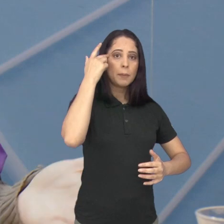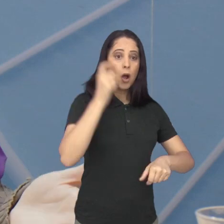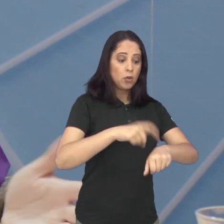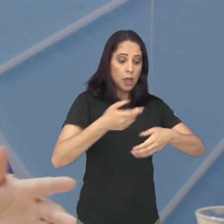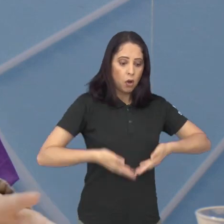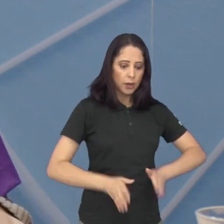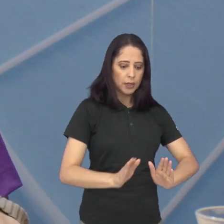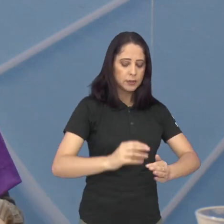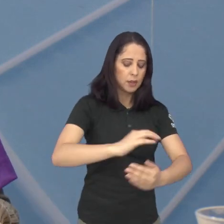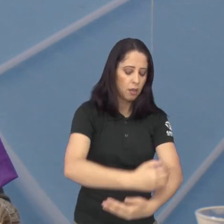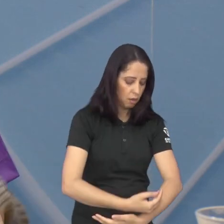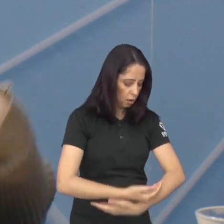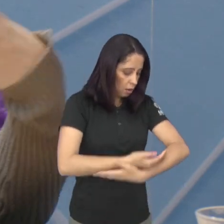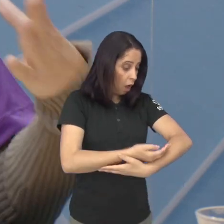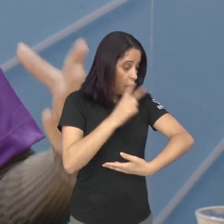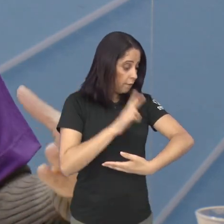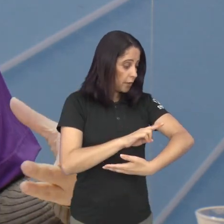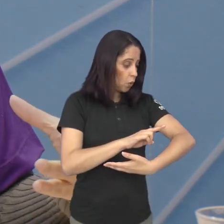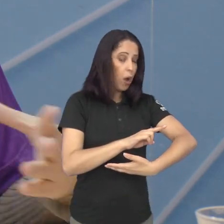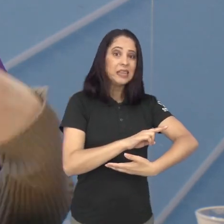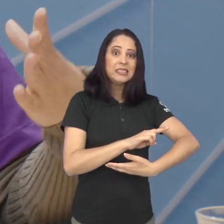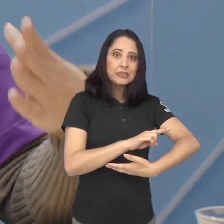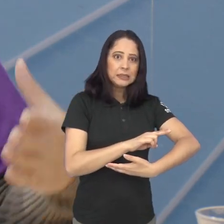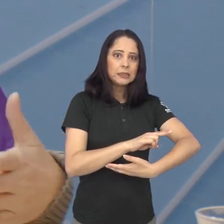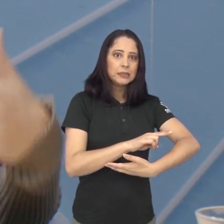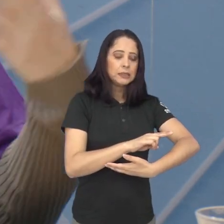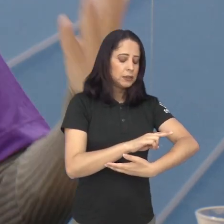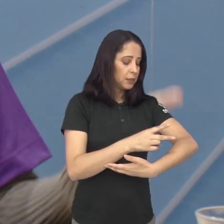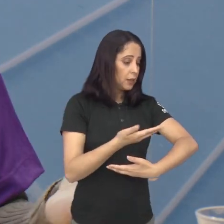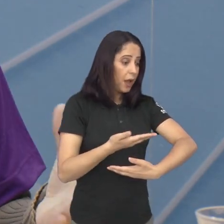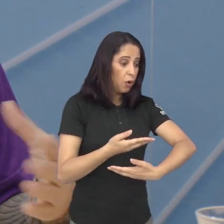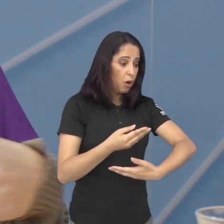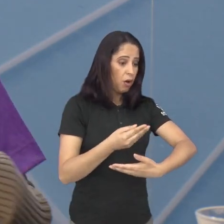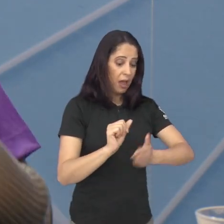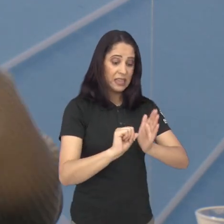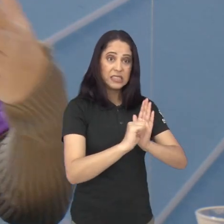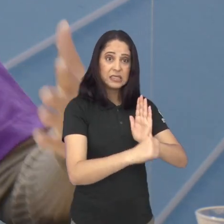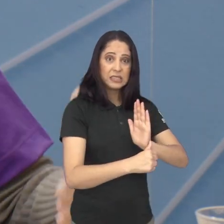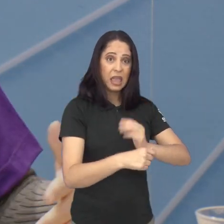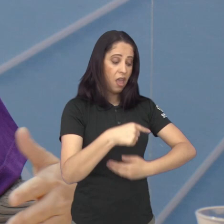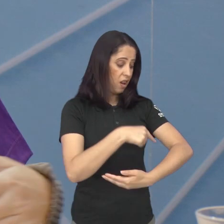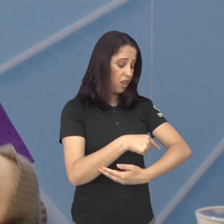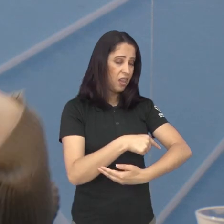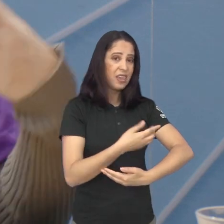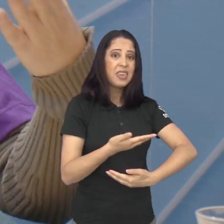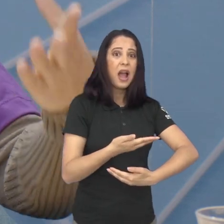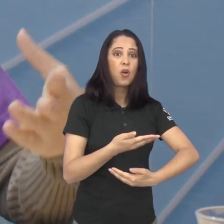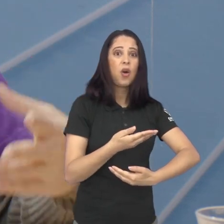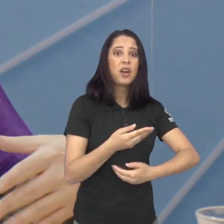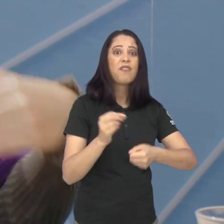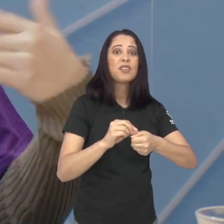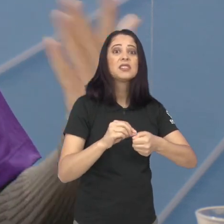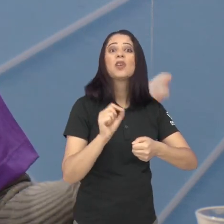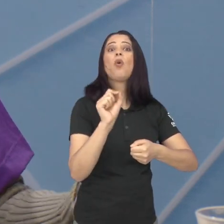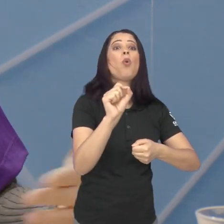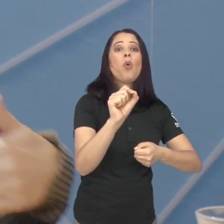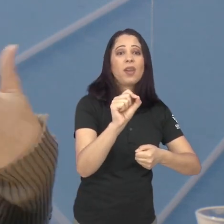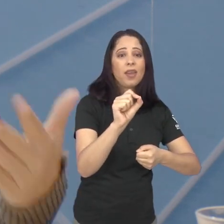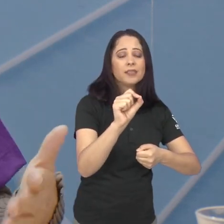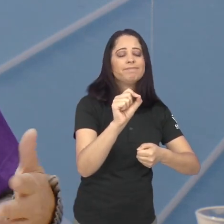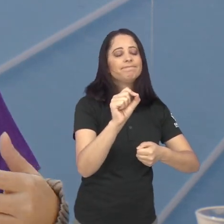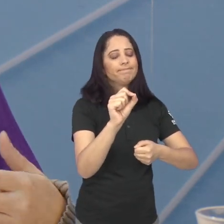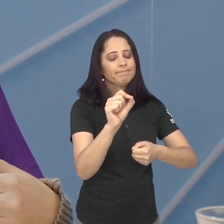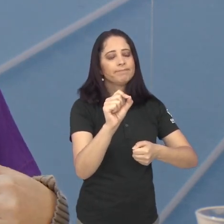do nascimento foi esse baque de saber assim, nossa, agora, o que eu vou fazer agora? Como é que vai ser essa criança? E aí começar a jornada de buscar